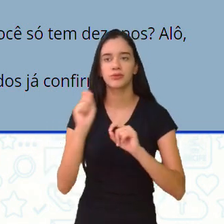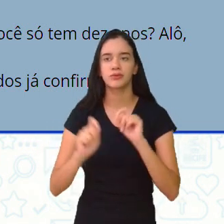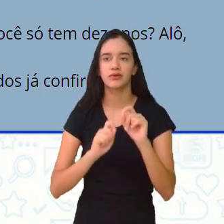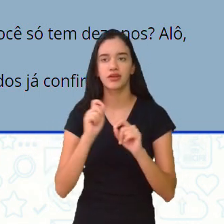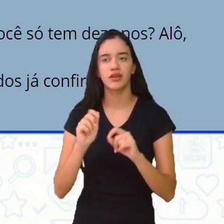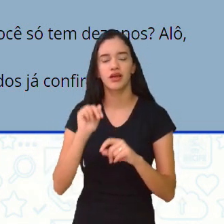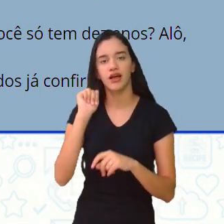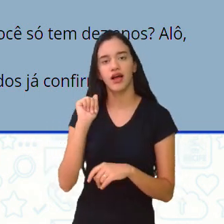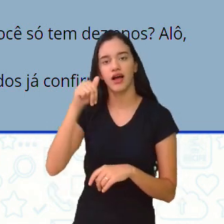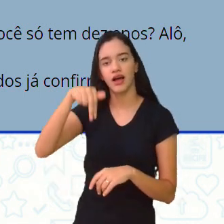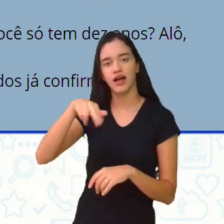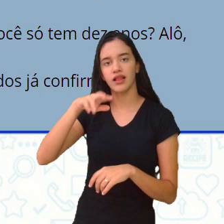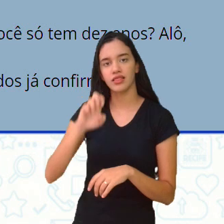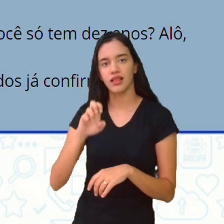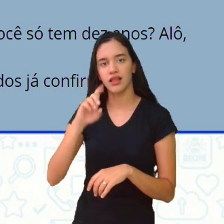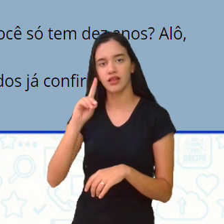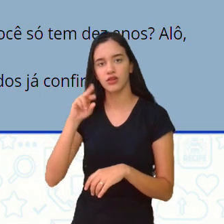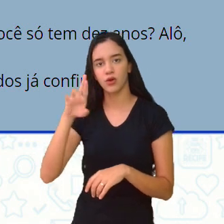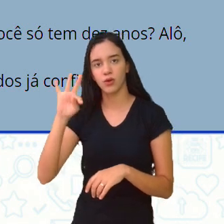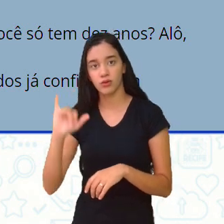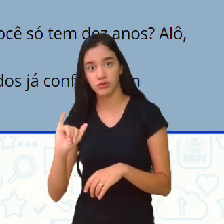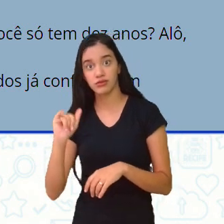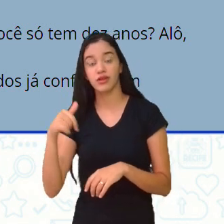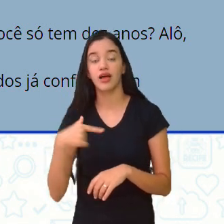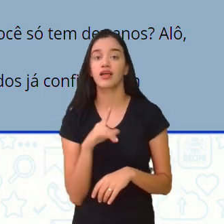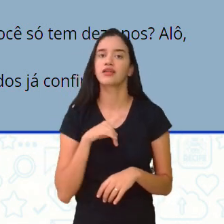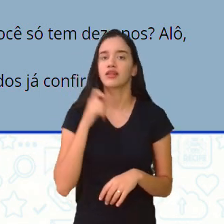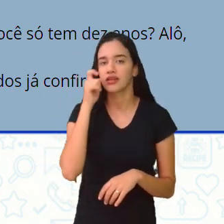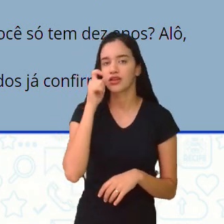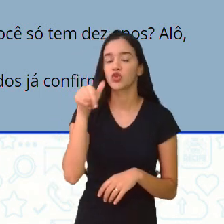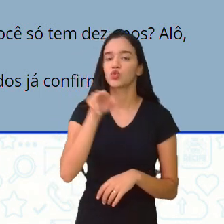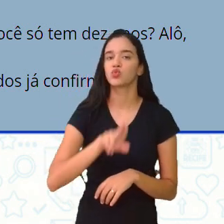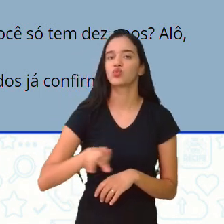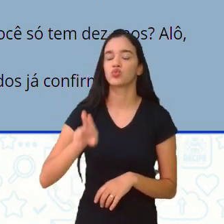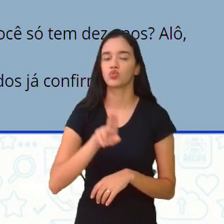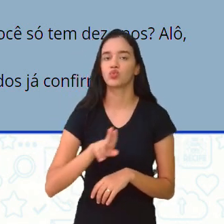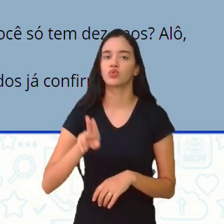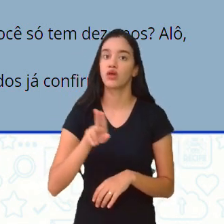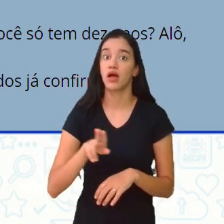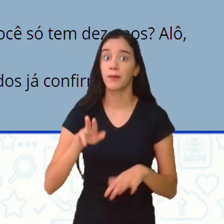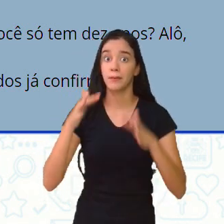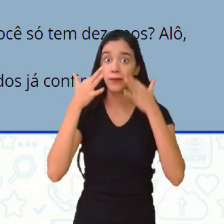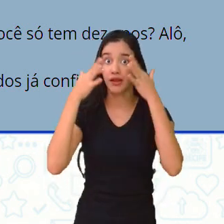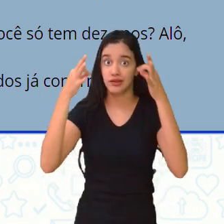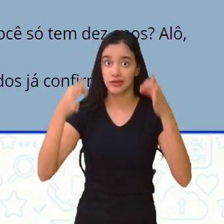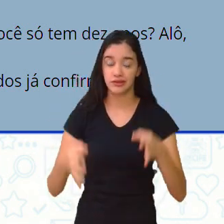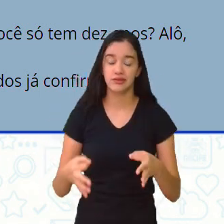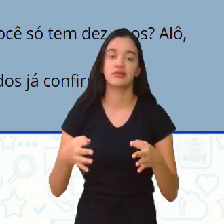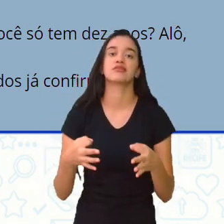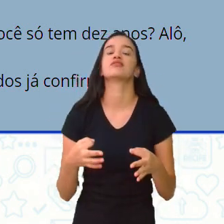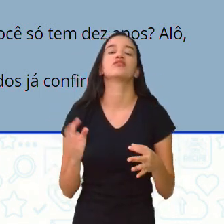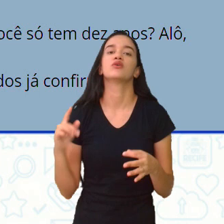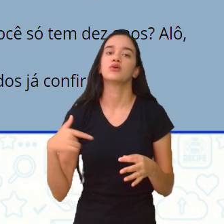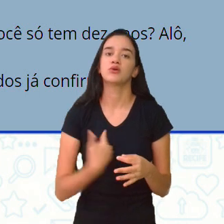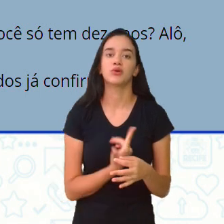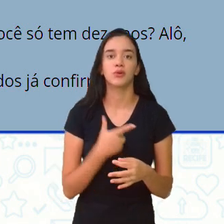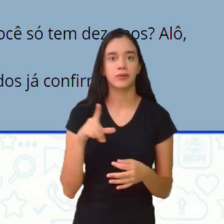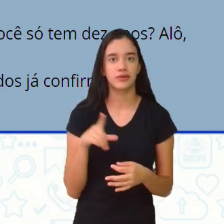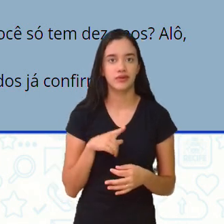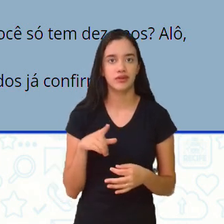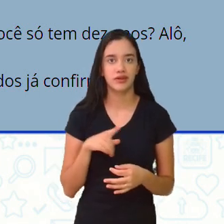há algumas situações interessantes acerca do uso da pontuação. Prestem atenção, nós